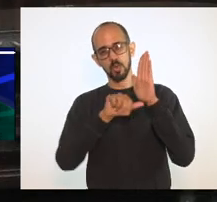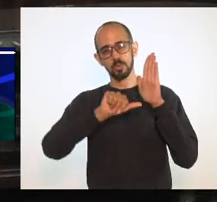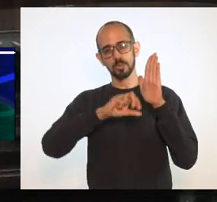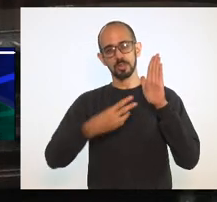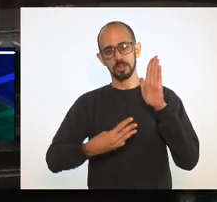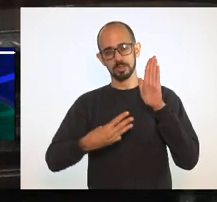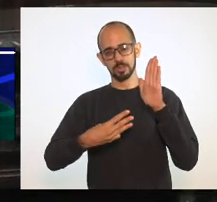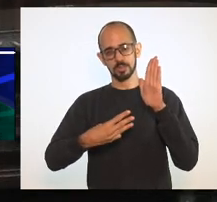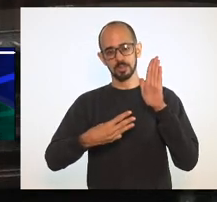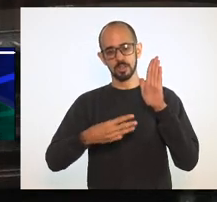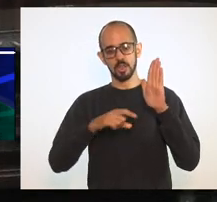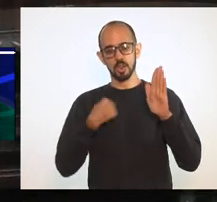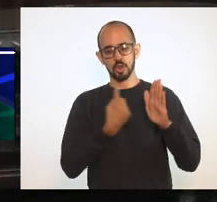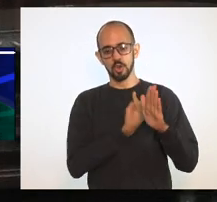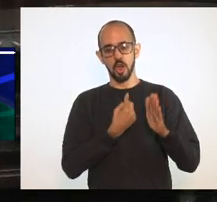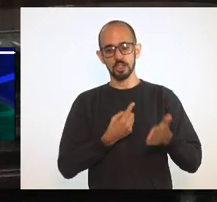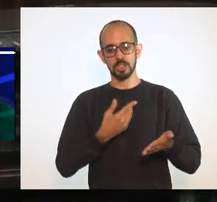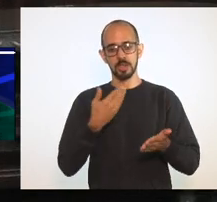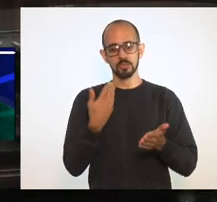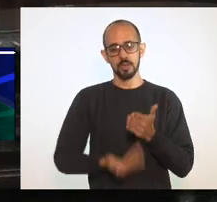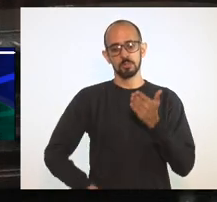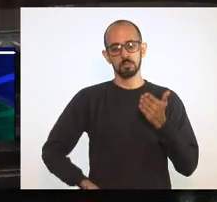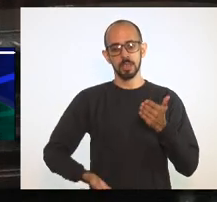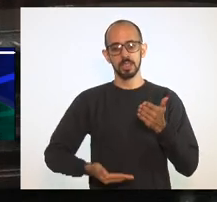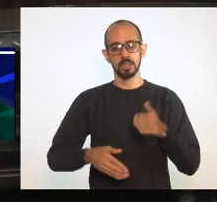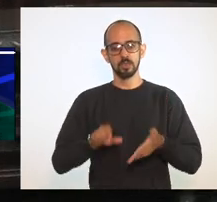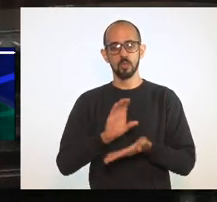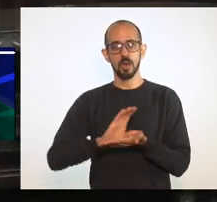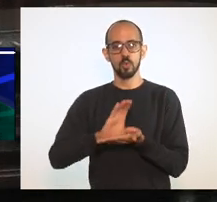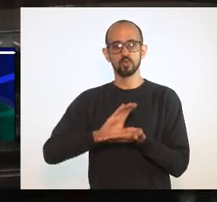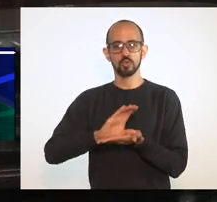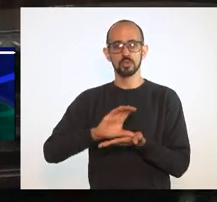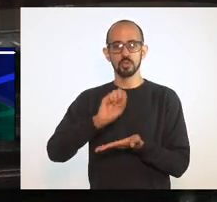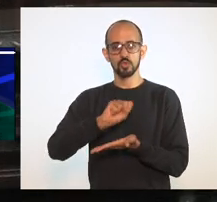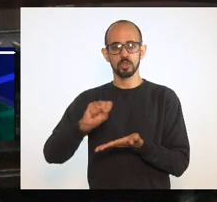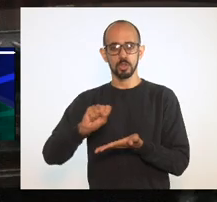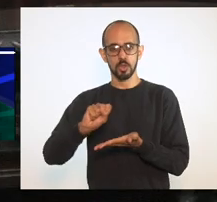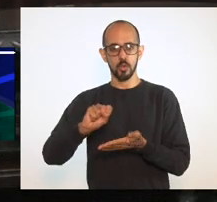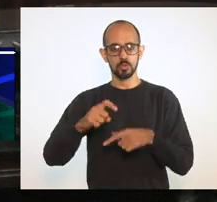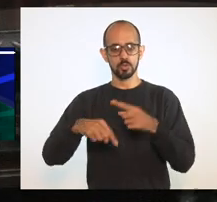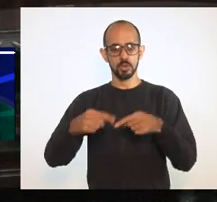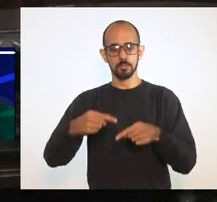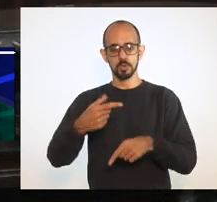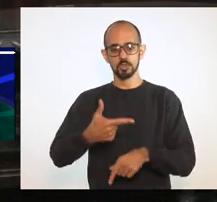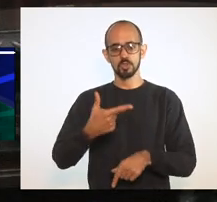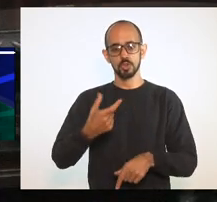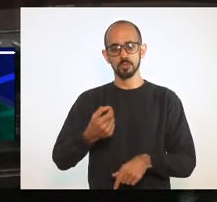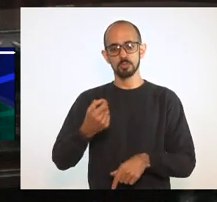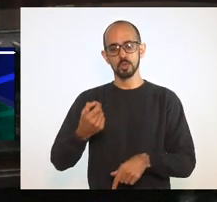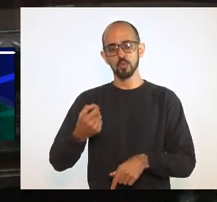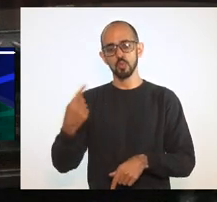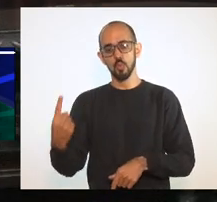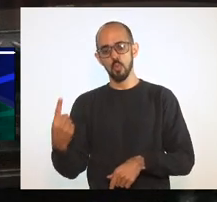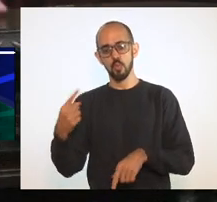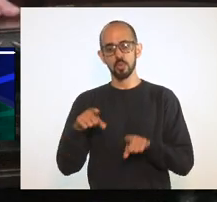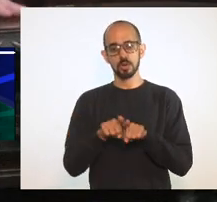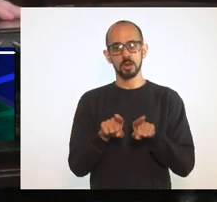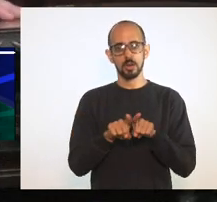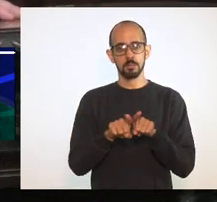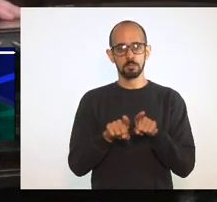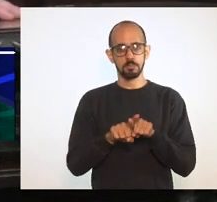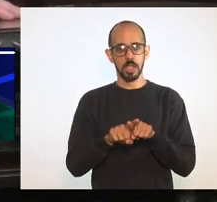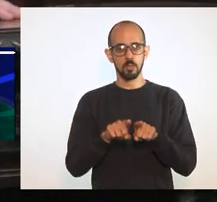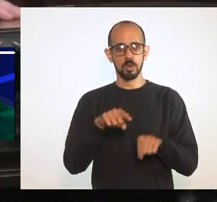88... com petróleo no destino. Perdemos em 2001, quando os derivados também vai o ICMS